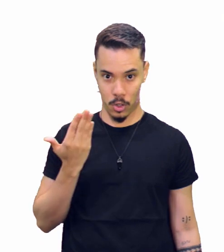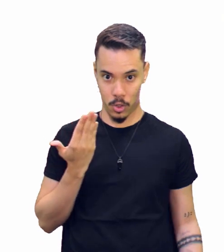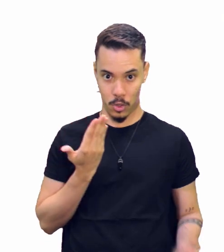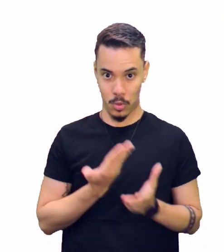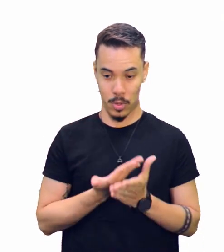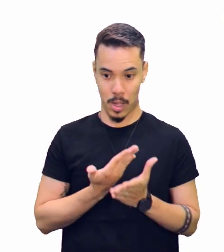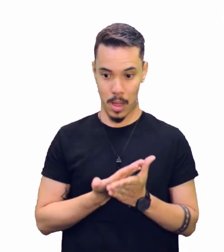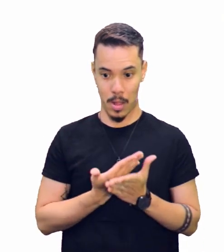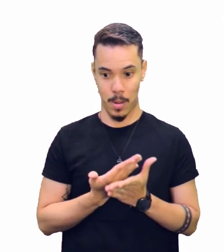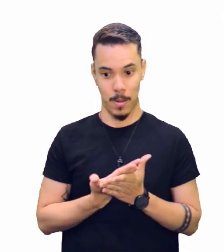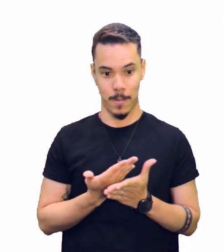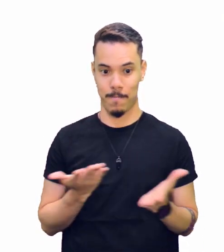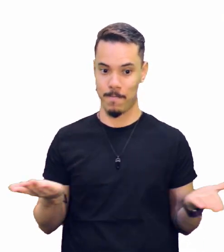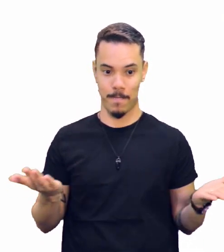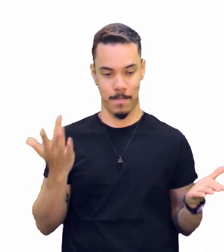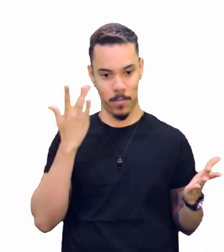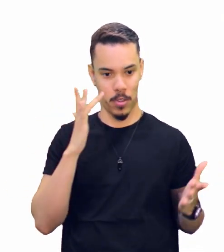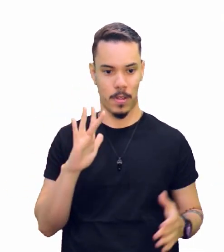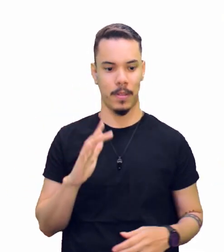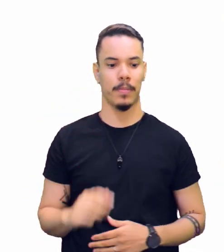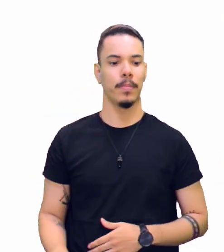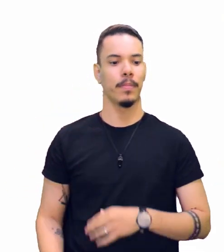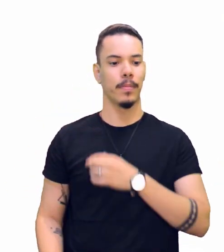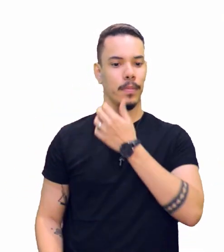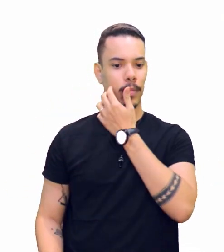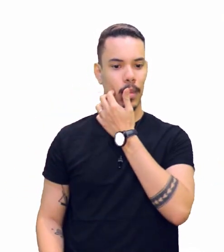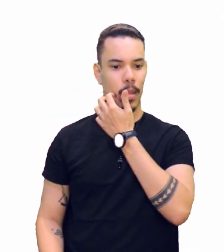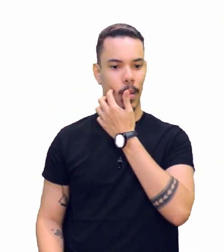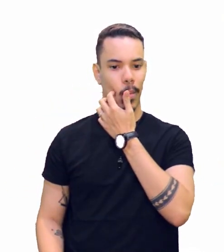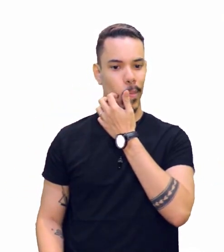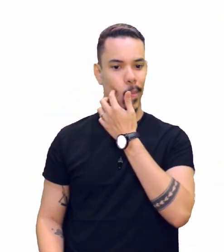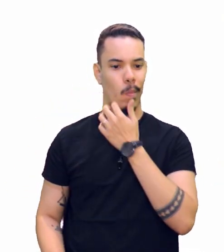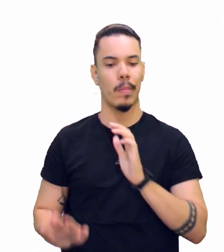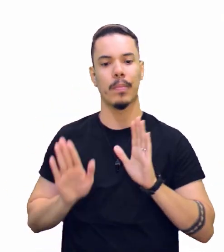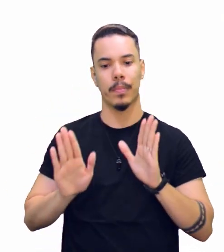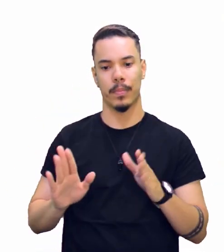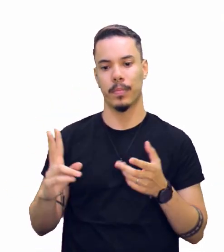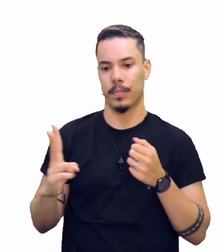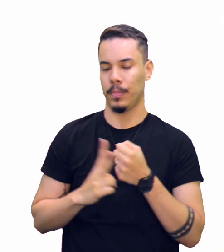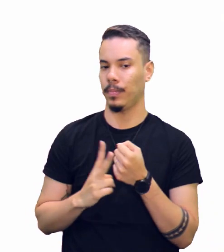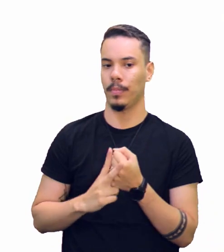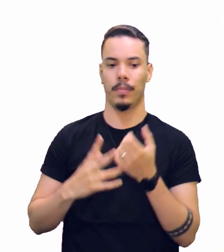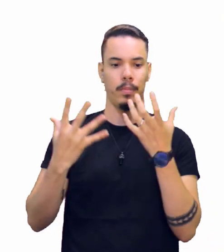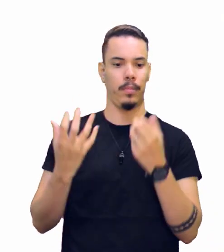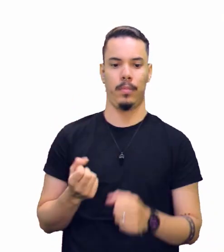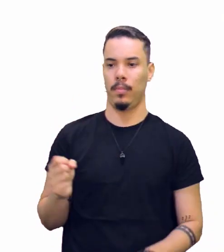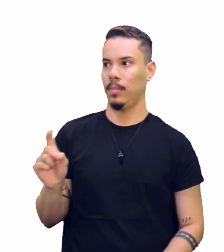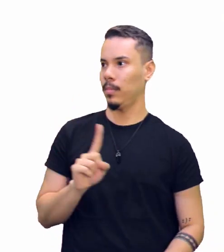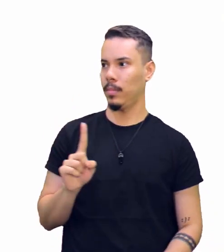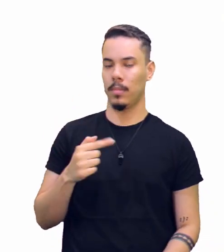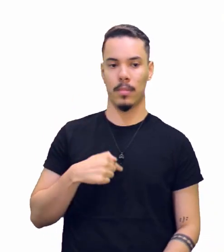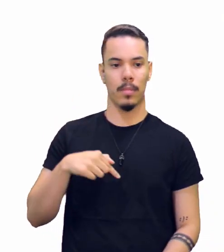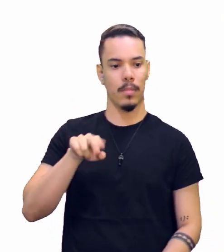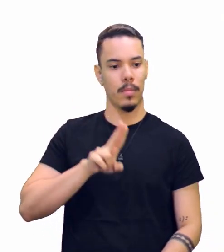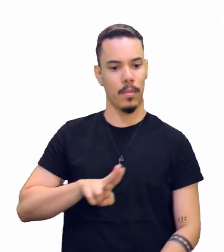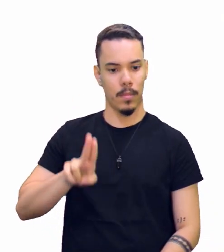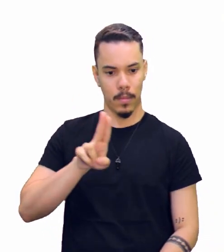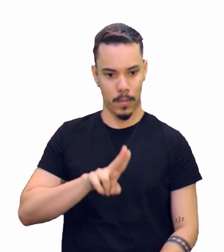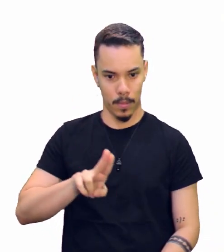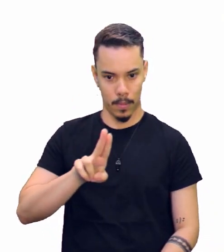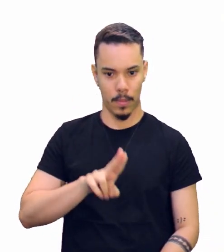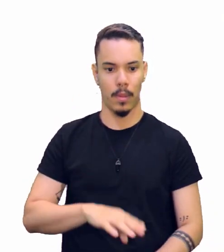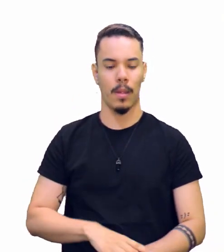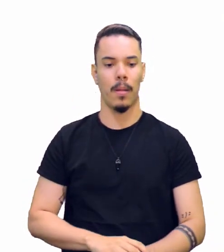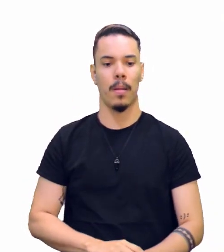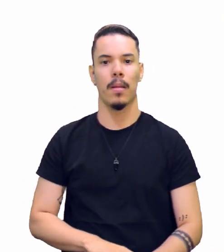fica aí só mesmo esse toque porém o Enjoy ele é um verbo que não vai aceitar é usar to depois